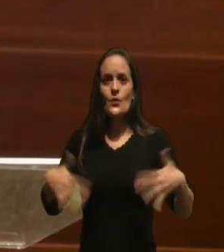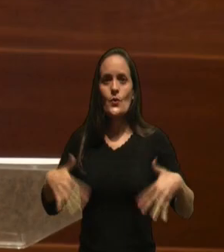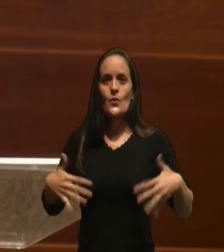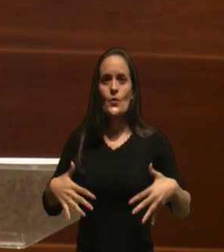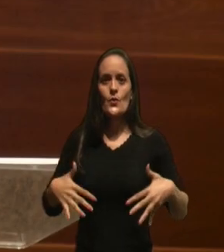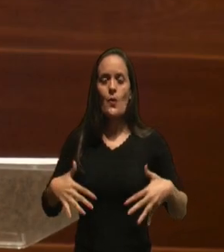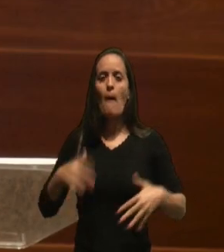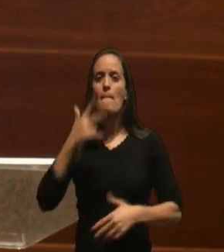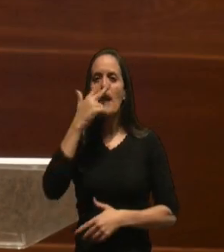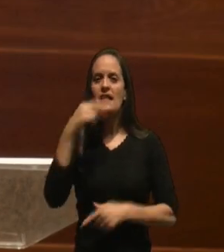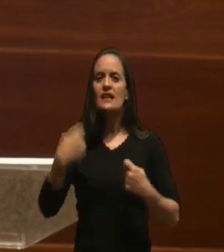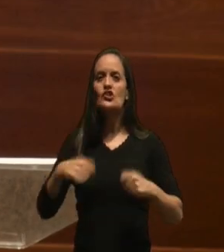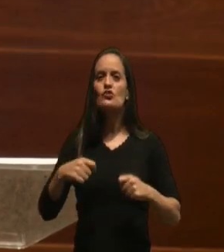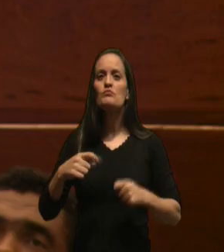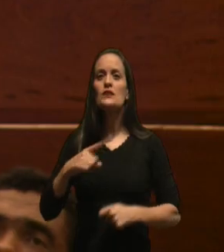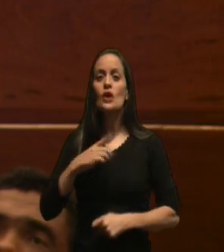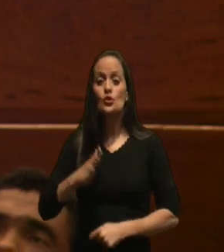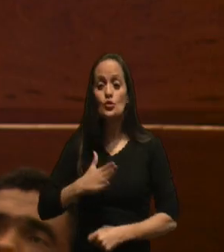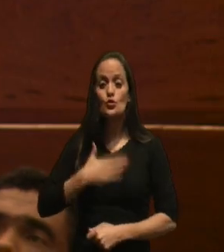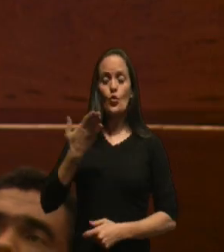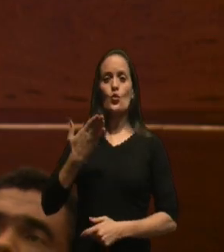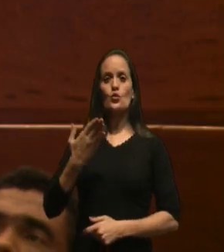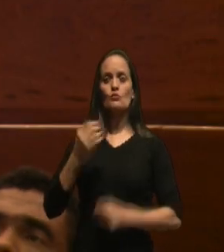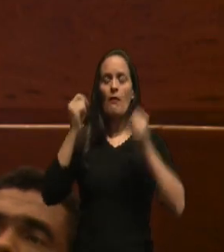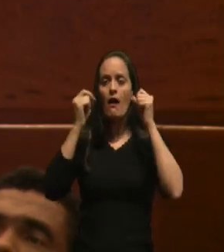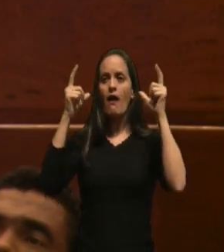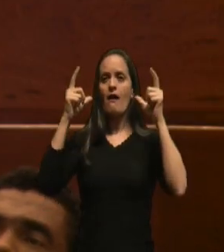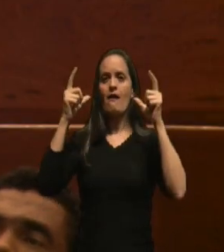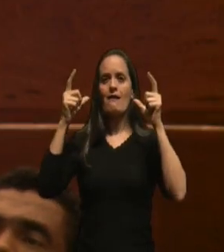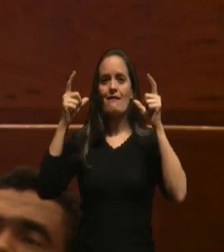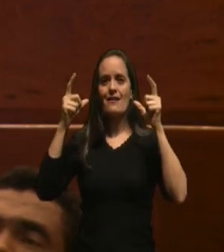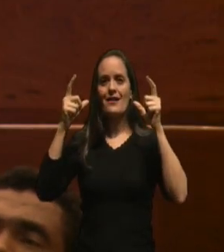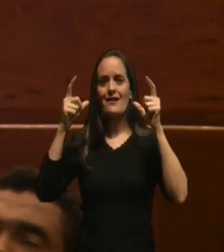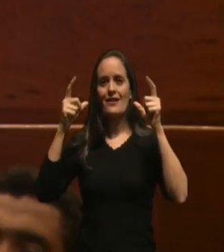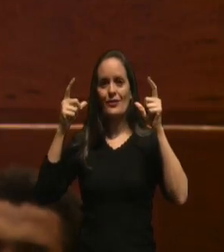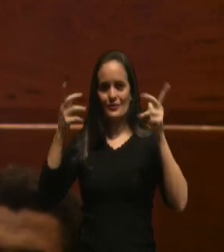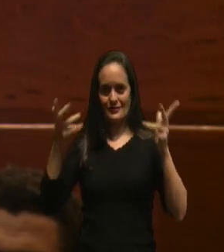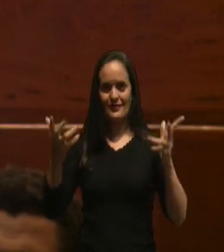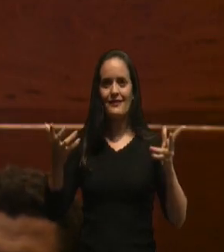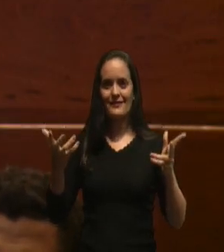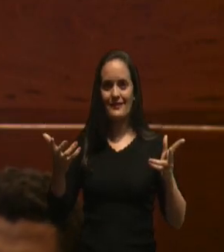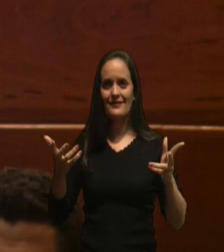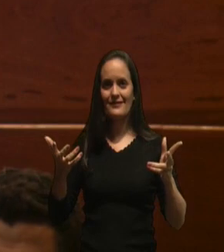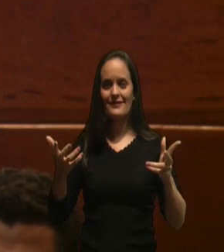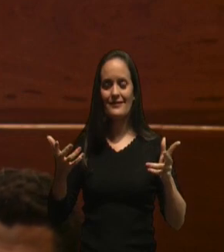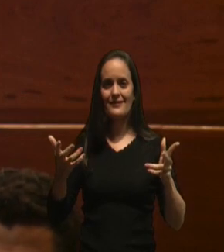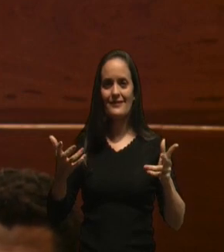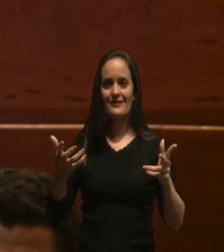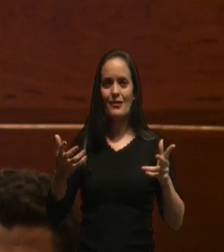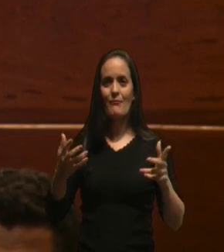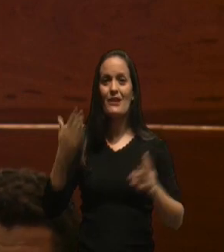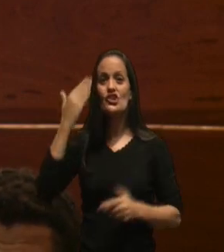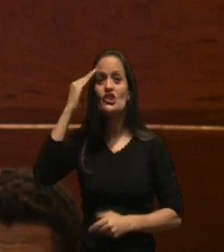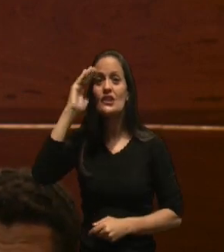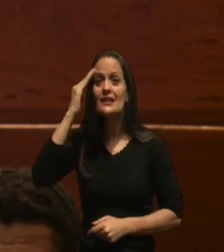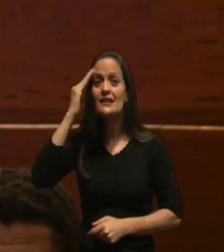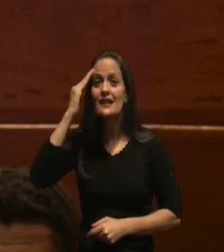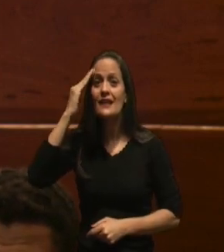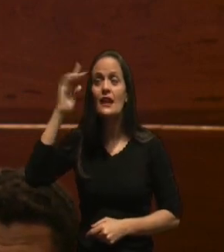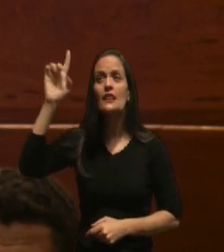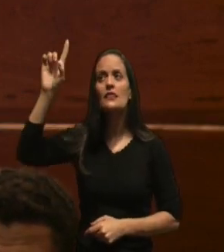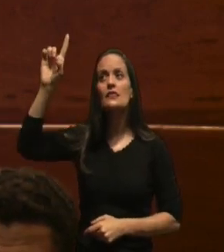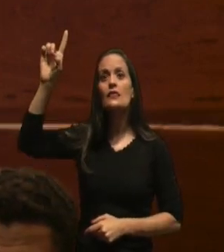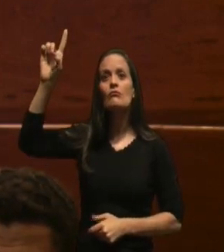risco, às vezes é necessário que quase que algo ruim aconteça para nós podermos reconhecer quem de fato nós somos.